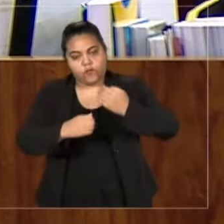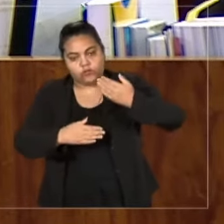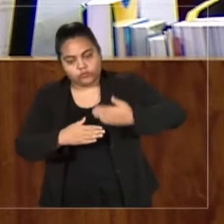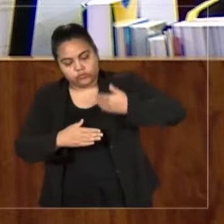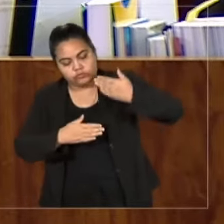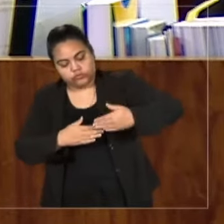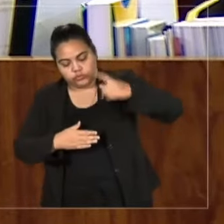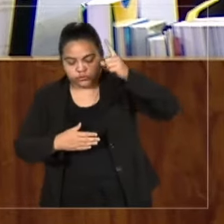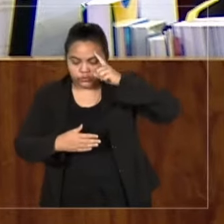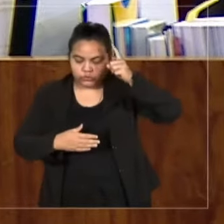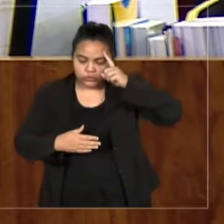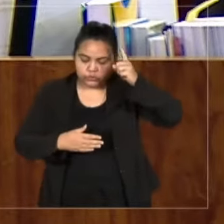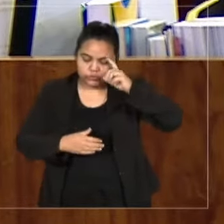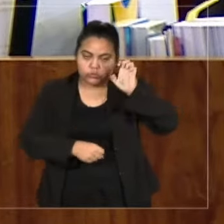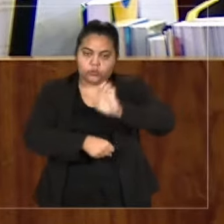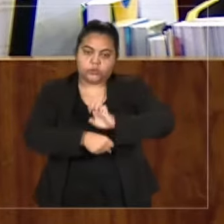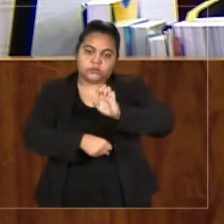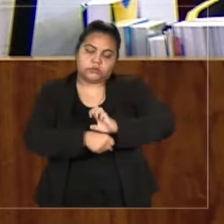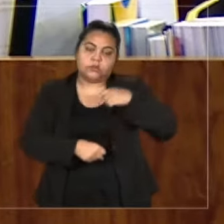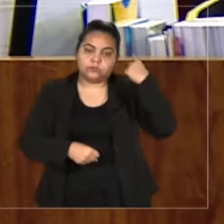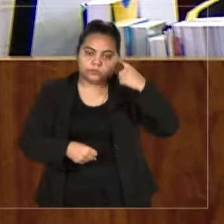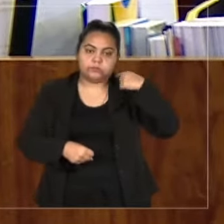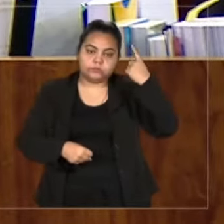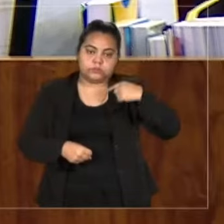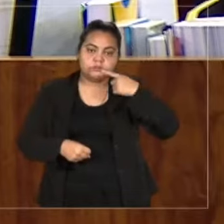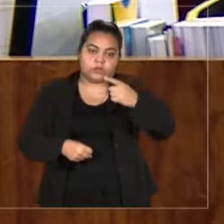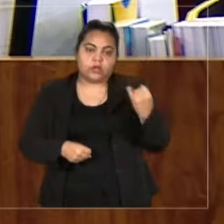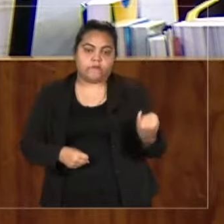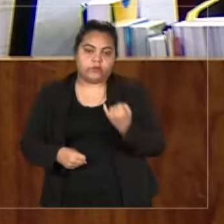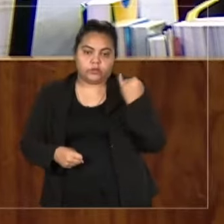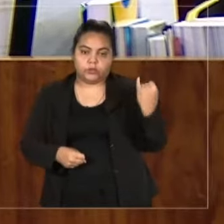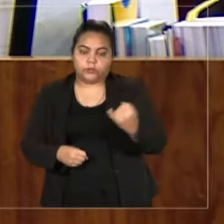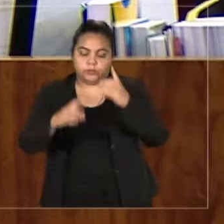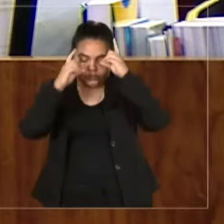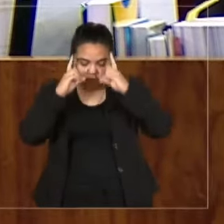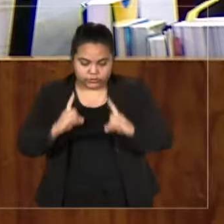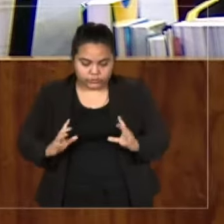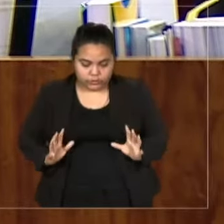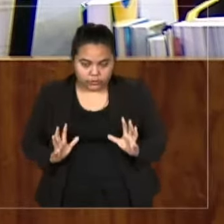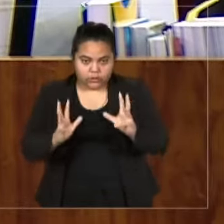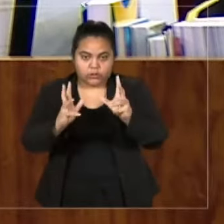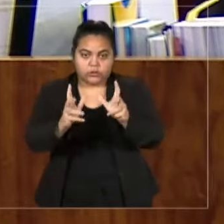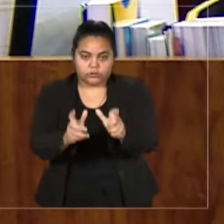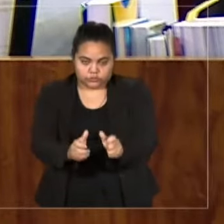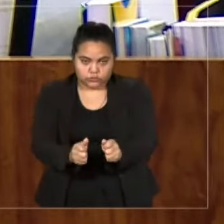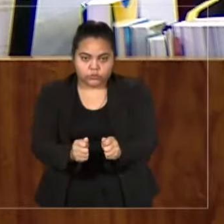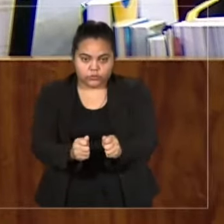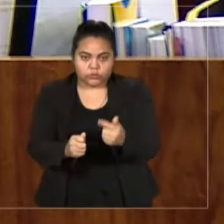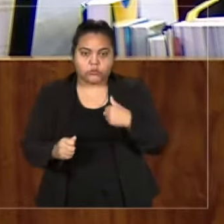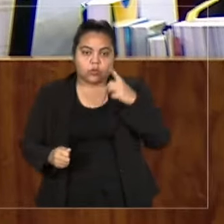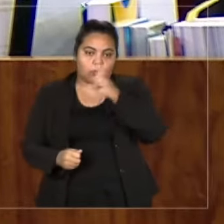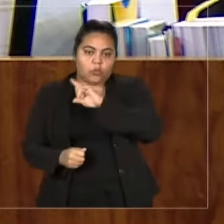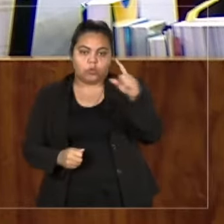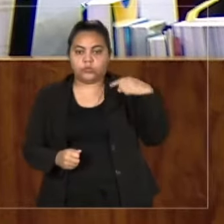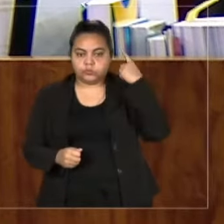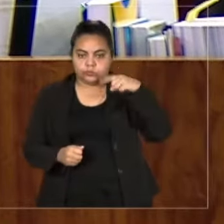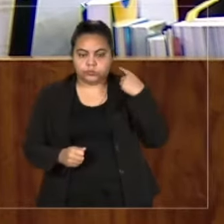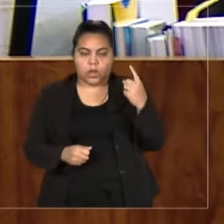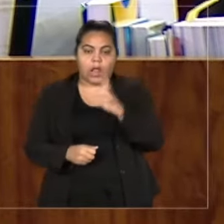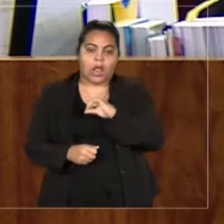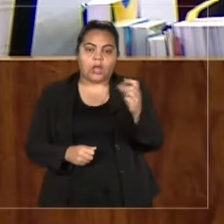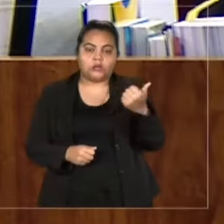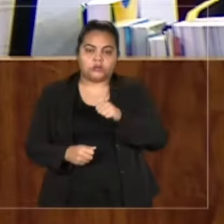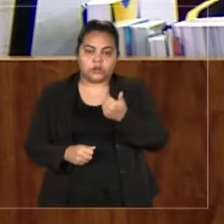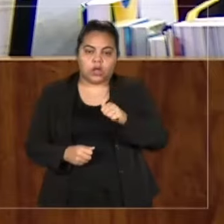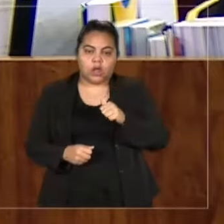Estado de Direito cada vez mais efetivado naquilo que seja fundamental para a dignidade de todos, o Dia do Advogado, que é o dia 11,